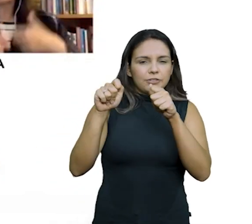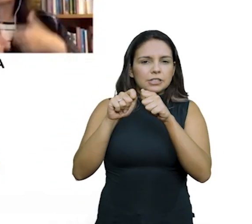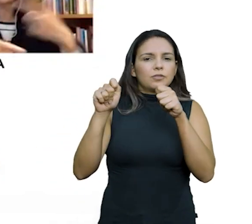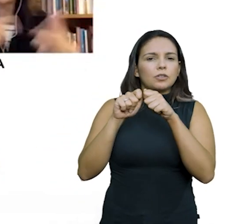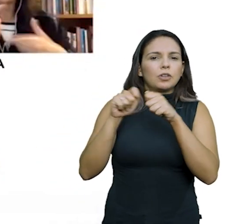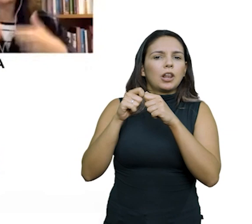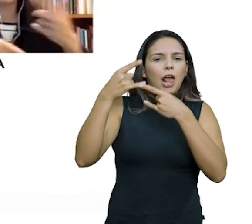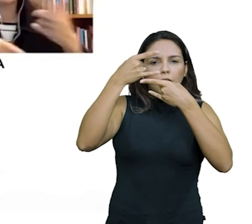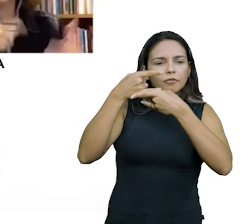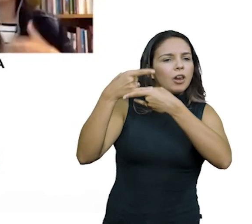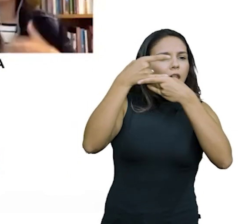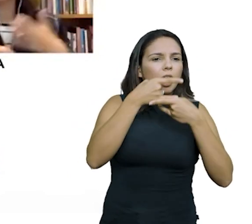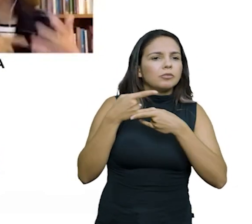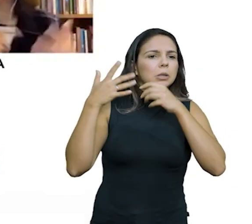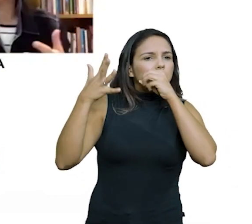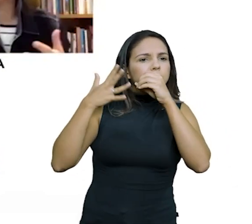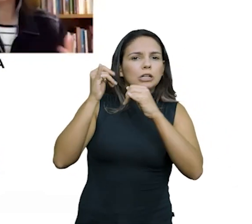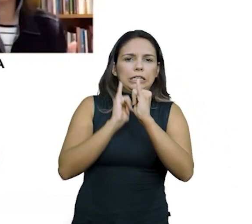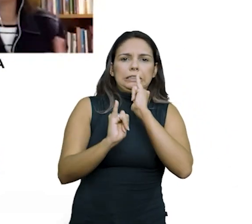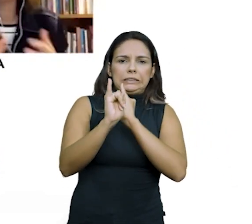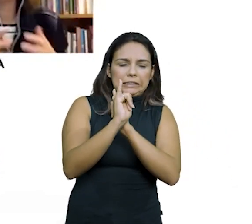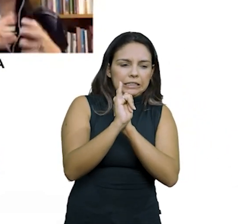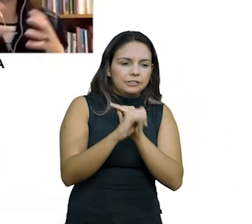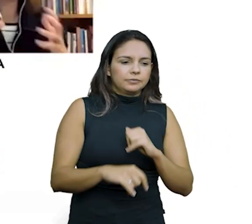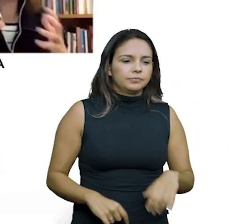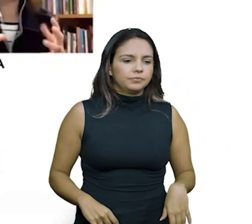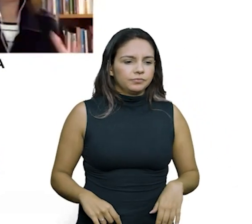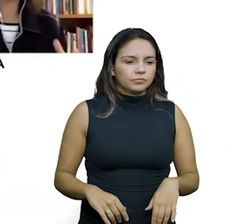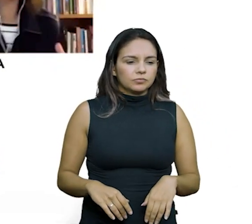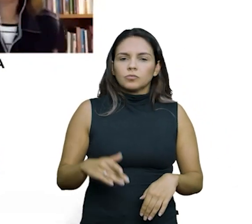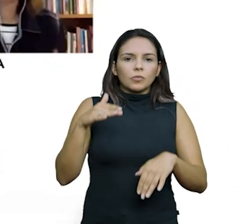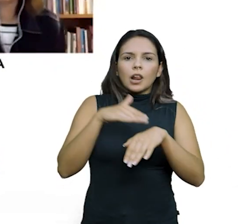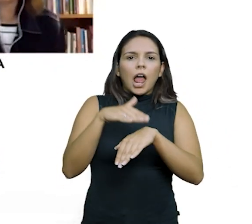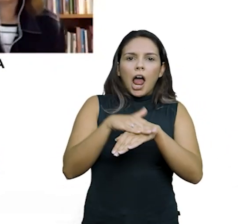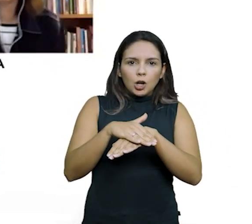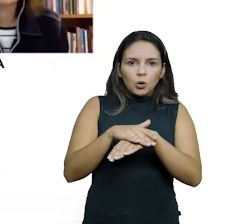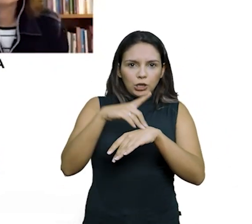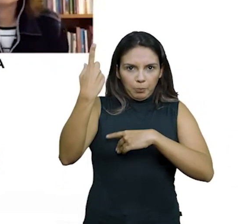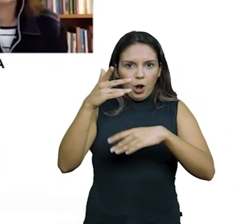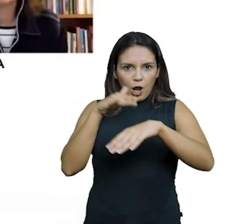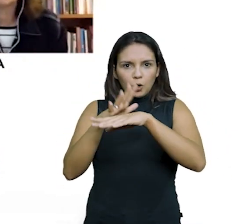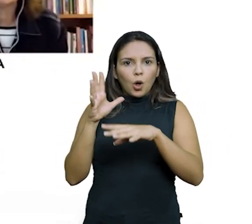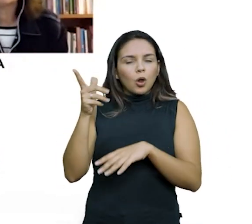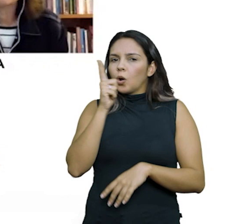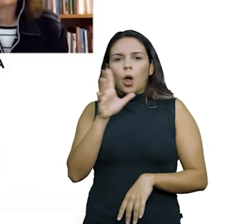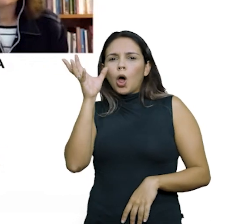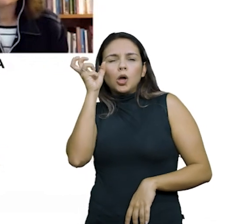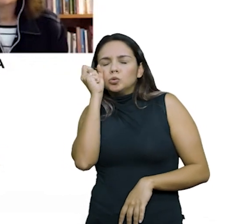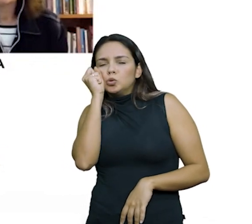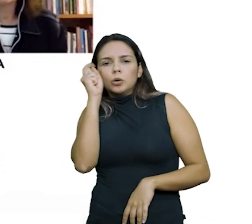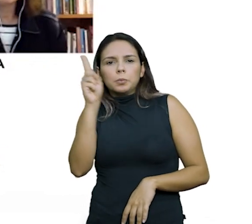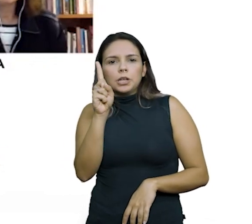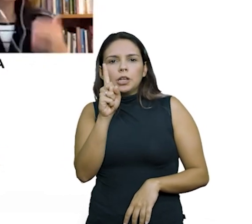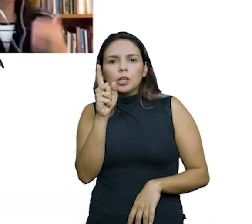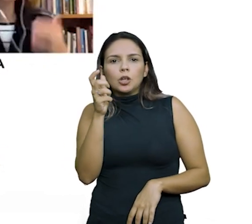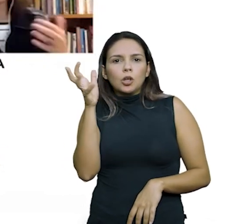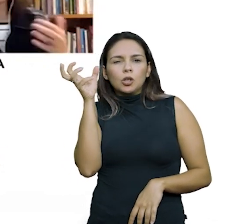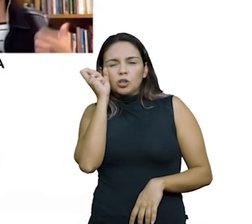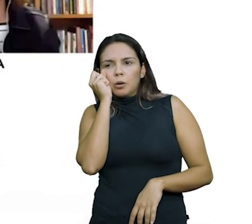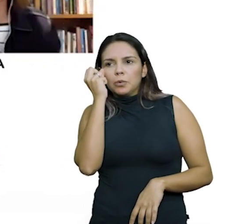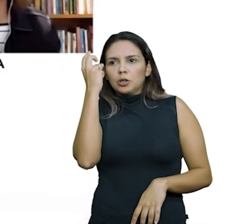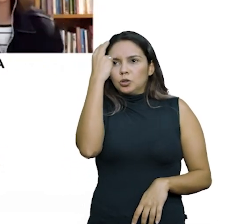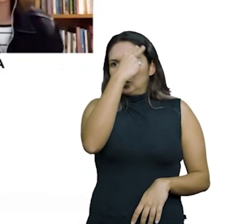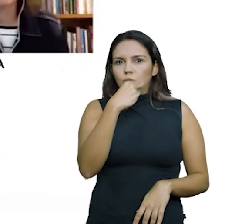fazer, e entrei num processo que à noite eu não conseguia dormir. Dormindo 2, 3 horas